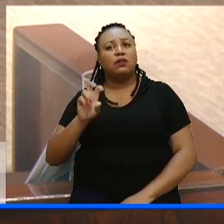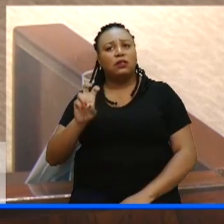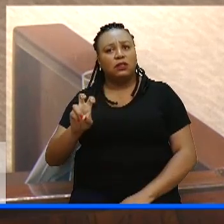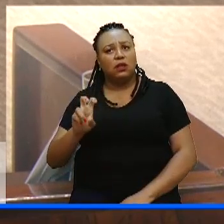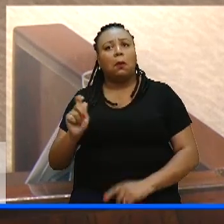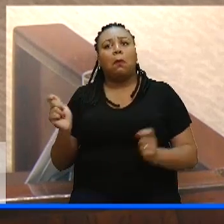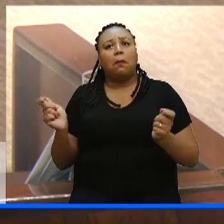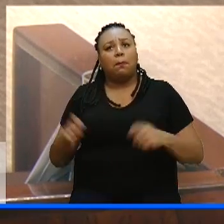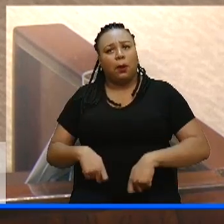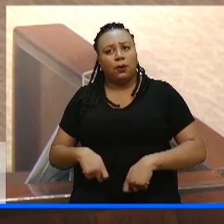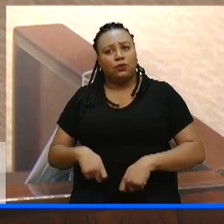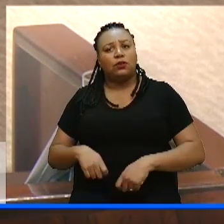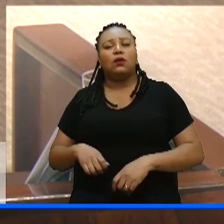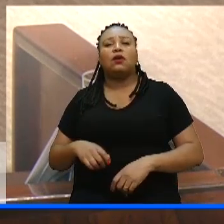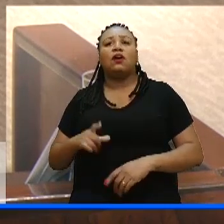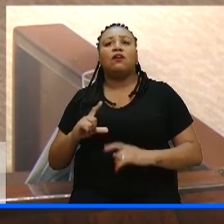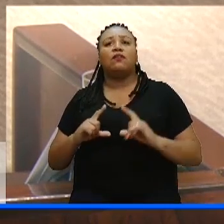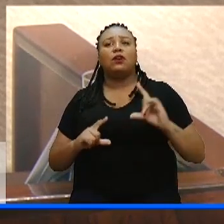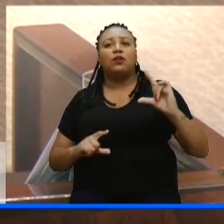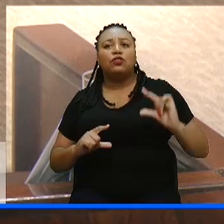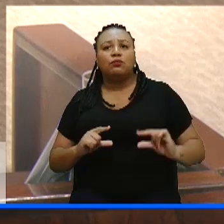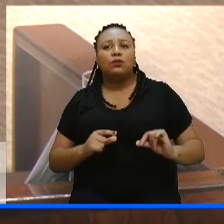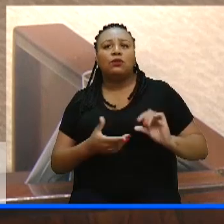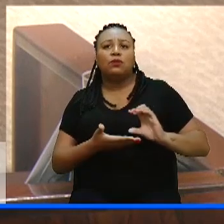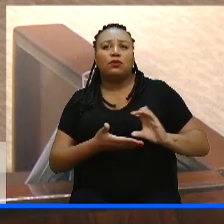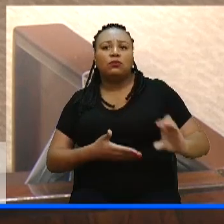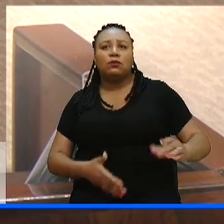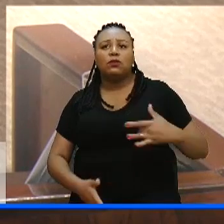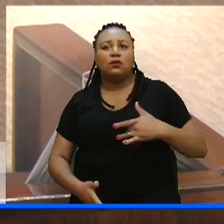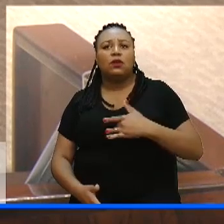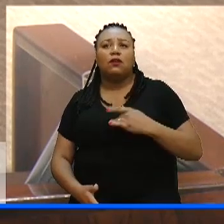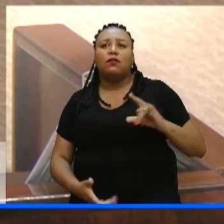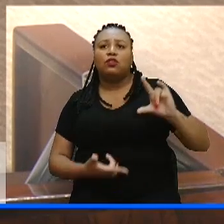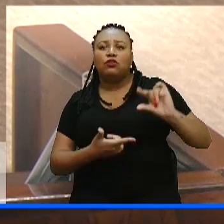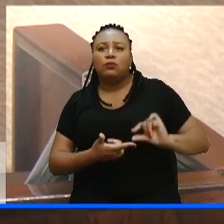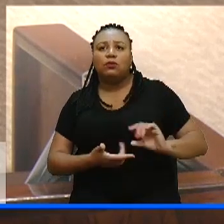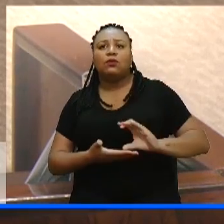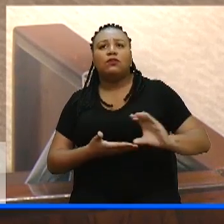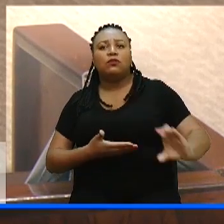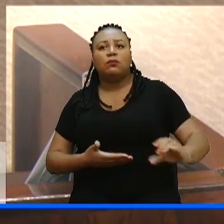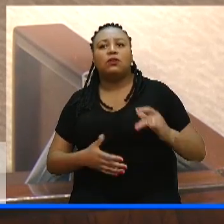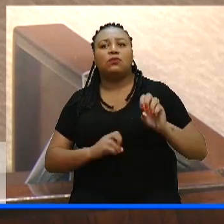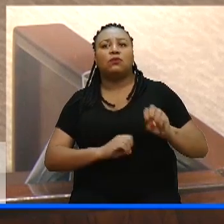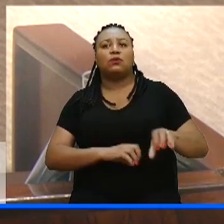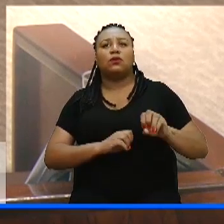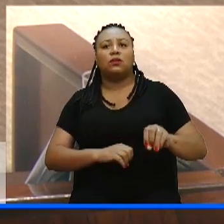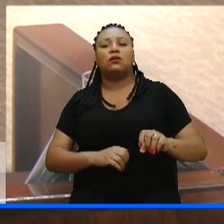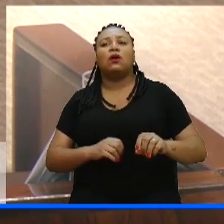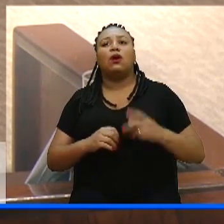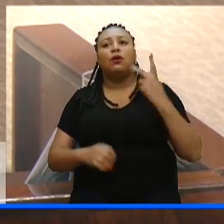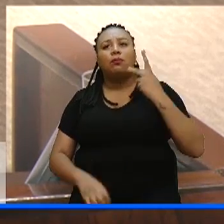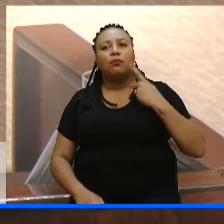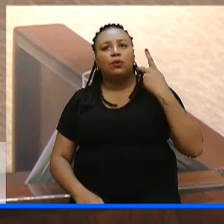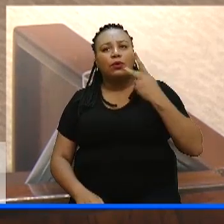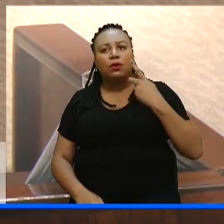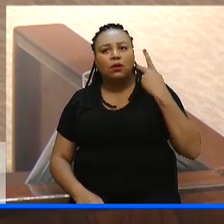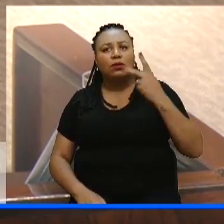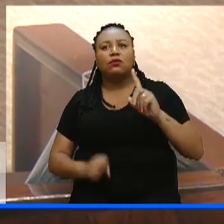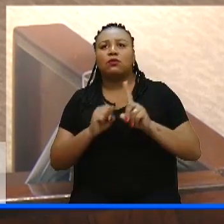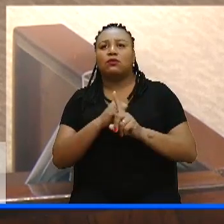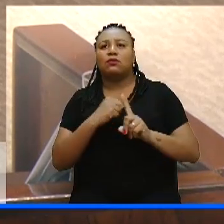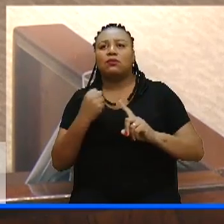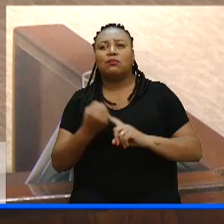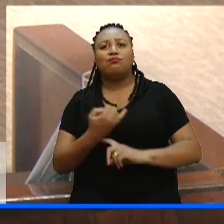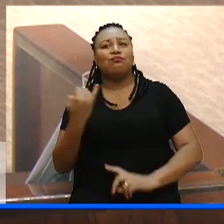que aconteça vai reduzir o investimento na saúde vai reduzir o investimento em educação políticas sociais extremamente